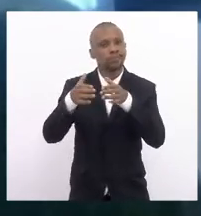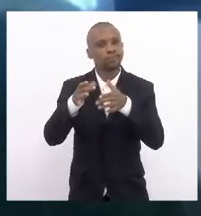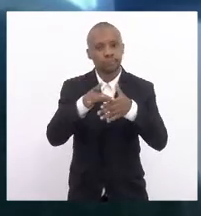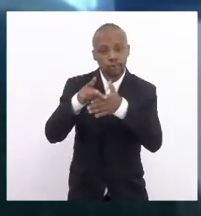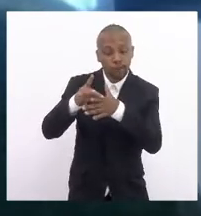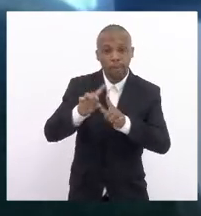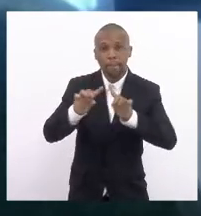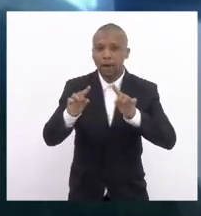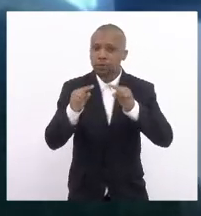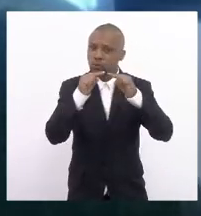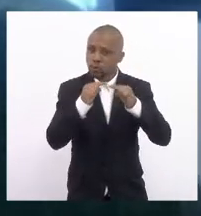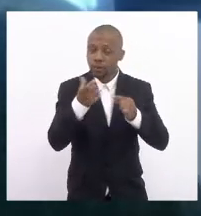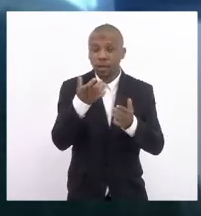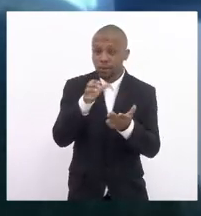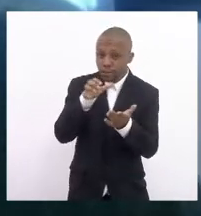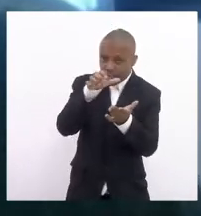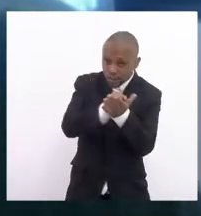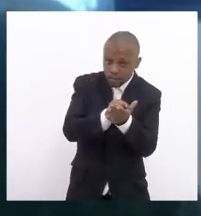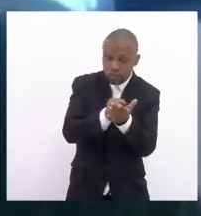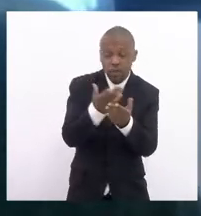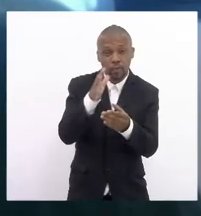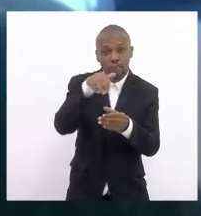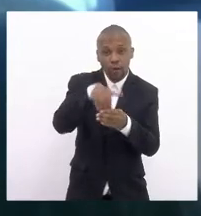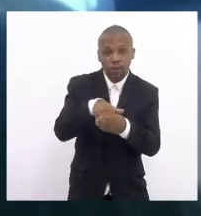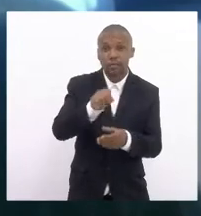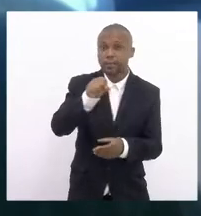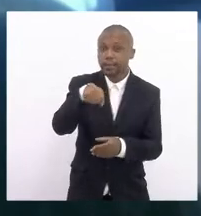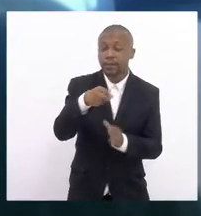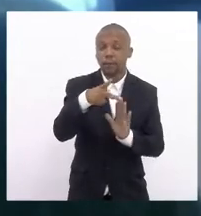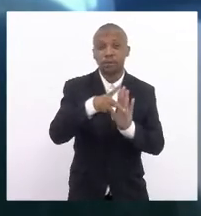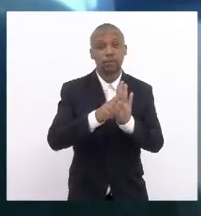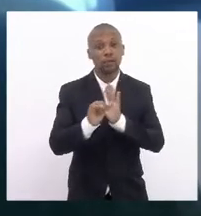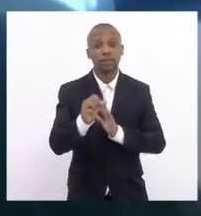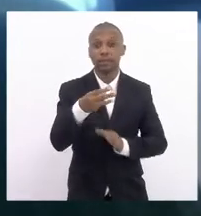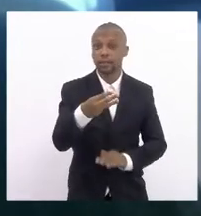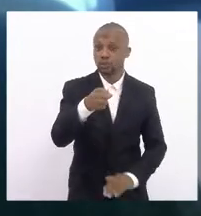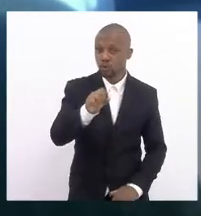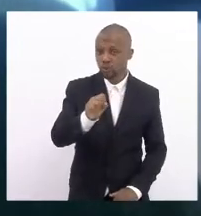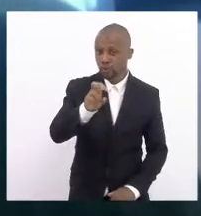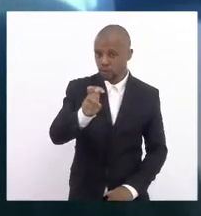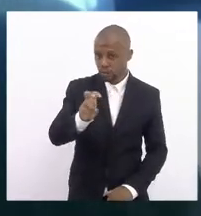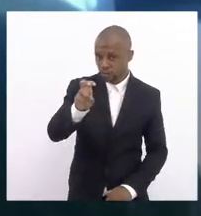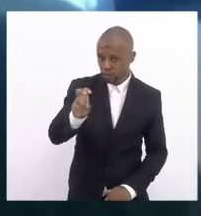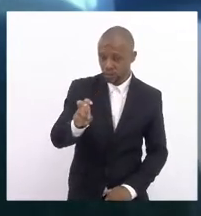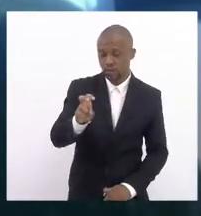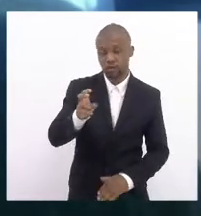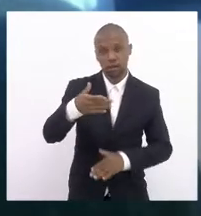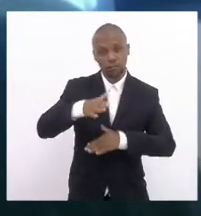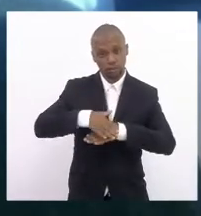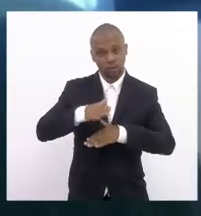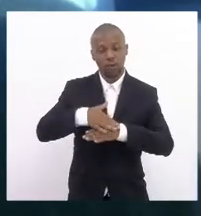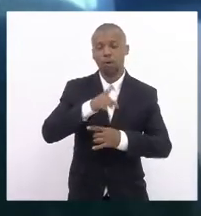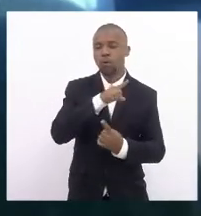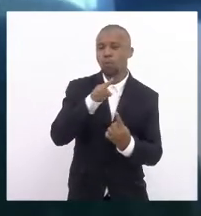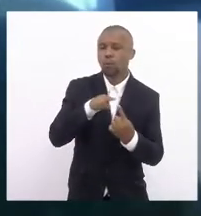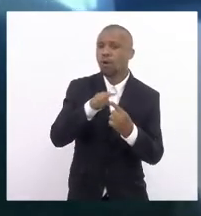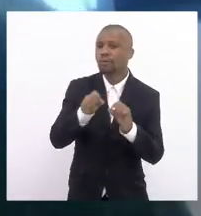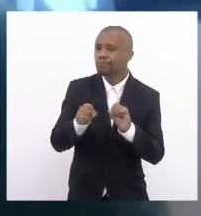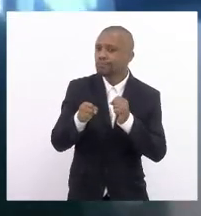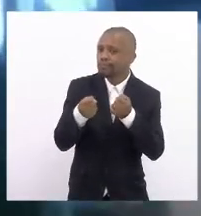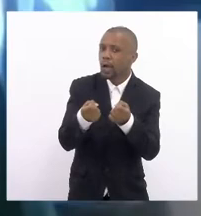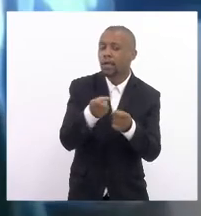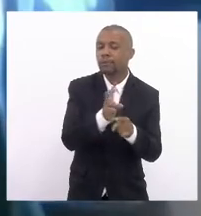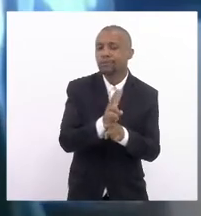que registre o meu voto sim ao PL 3855 de minha autoria, que protege as dunas de Cabo Frio do